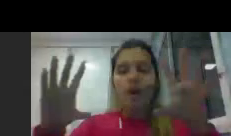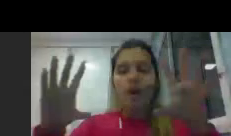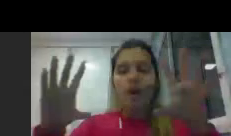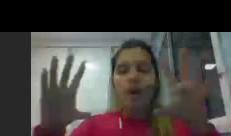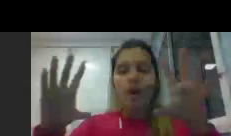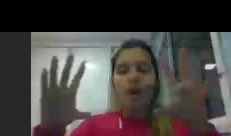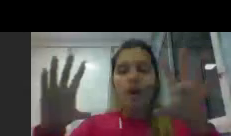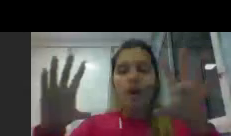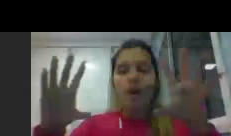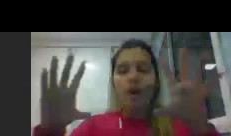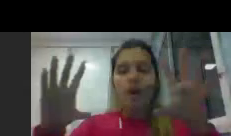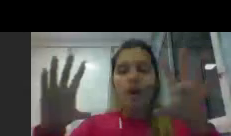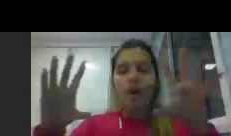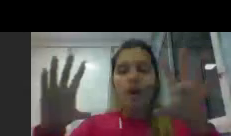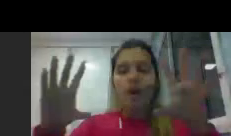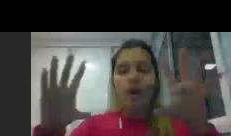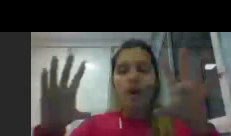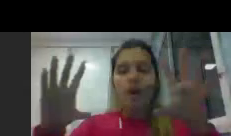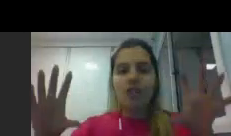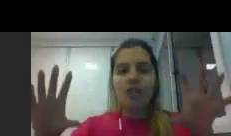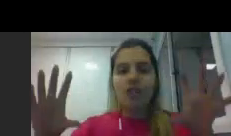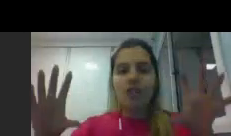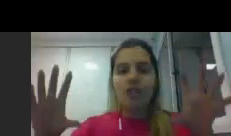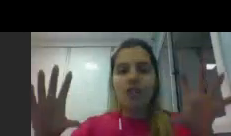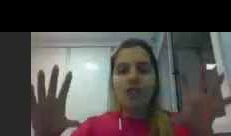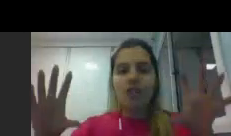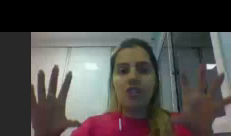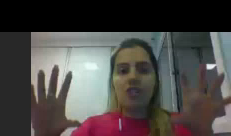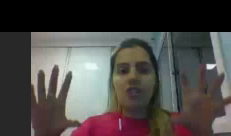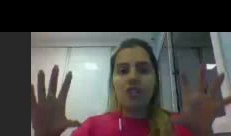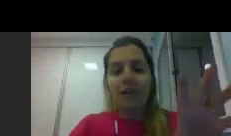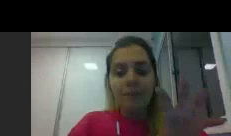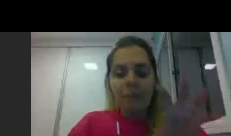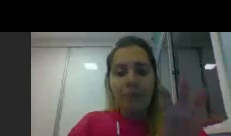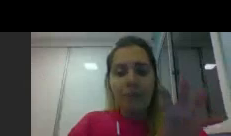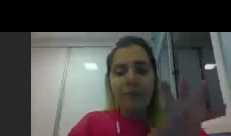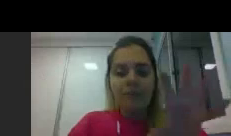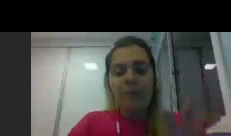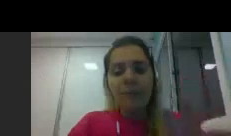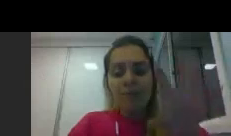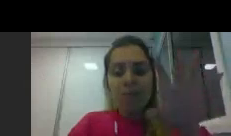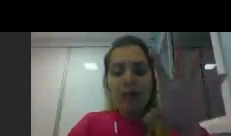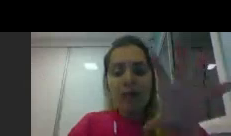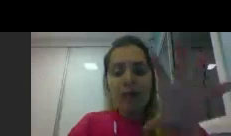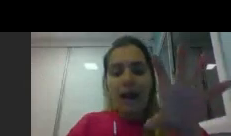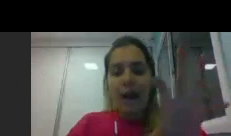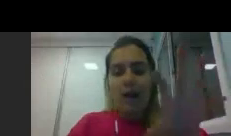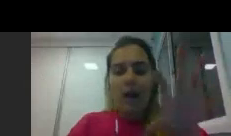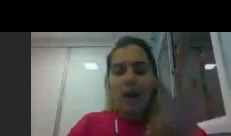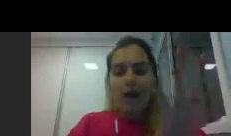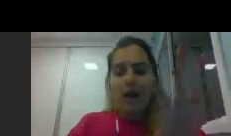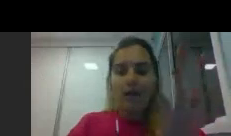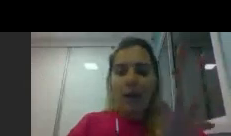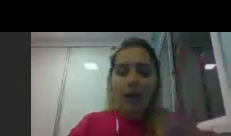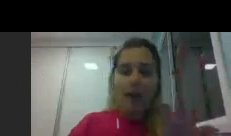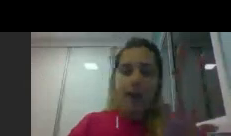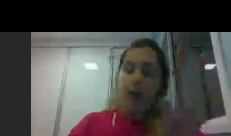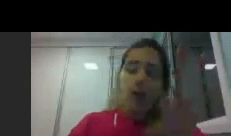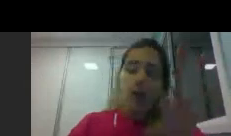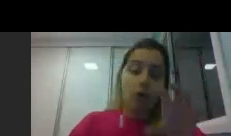genes diferentes que determinam isso. Nós temos o gene do sistema BO, que me determina se eu sou A, O,